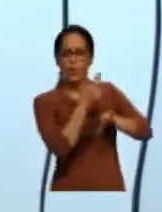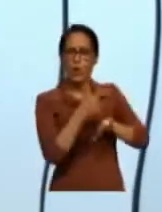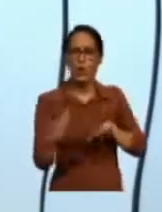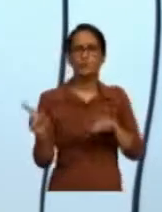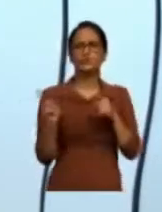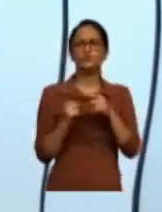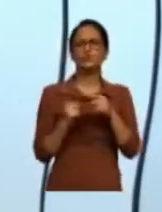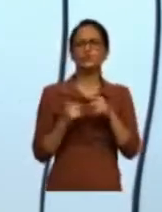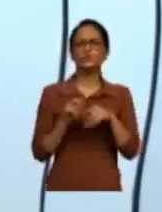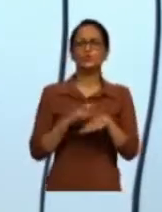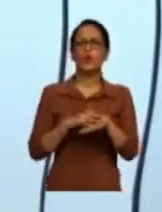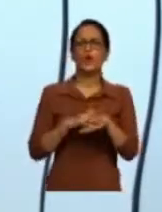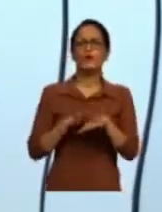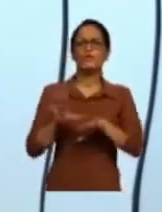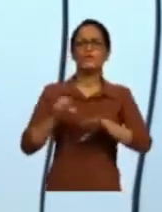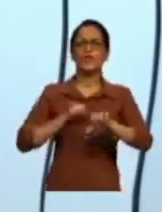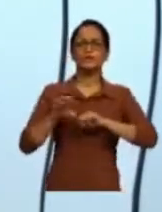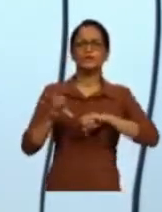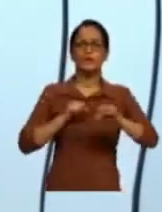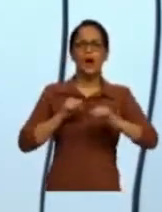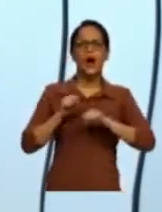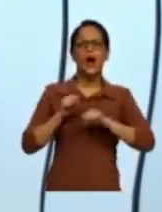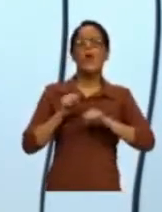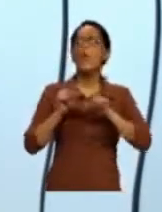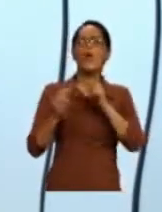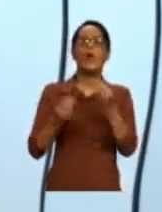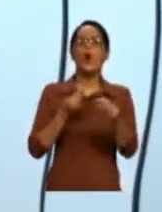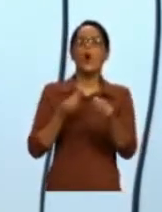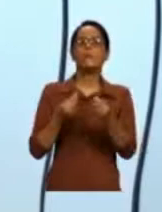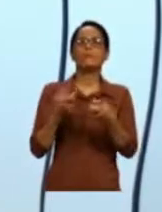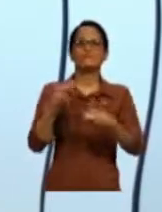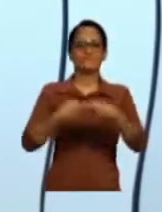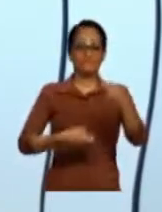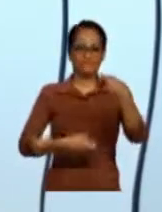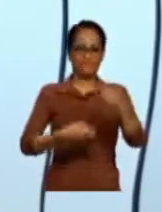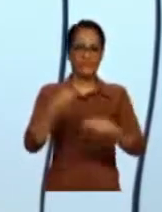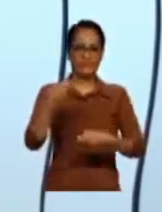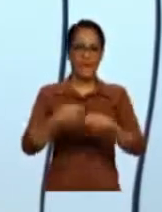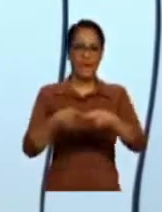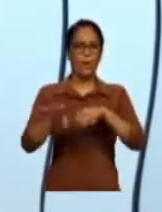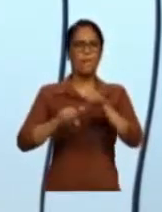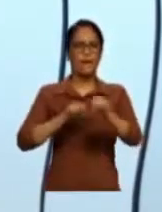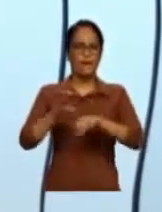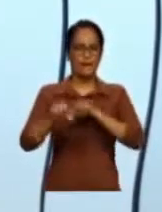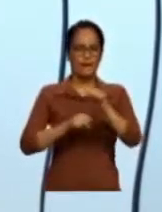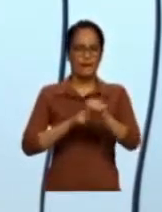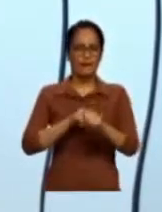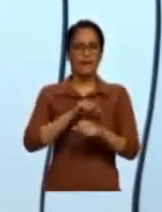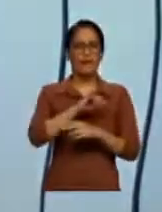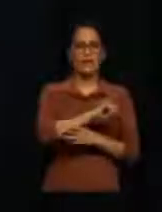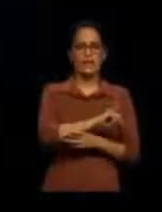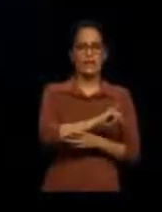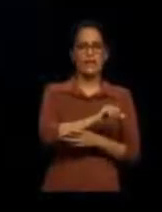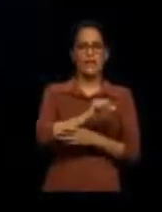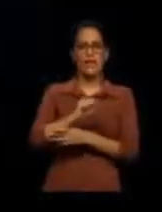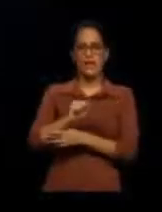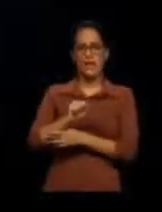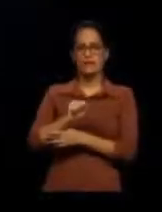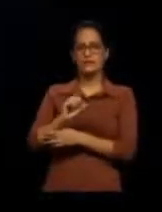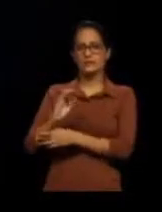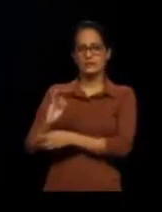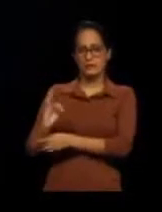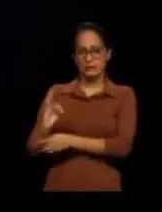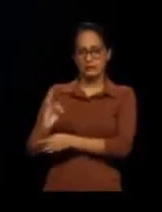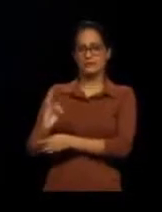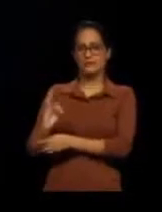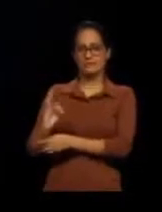as infecções sexualmente transmissíveis, ou ISTs, que a gente fala. Antes era tratada